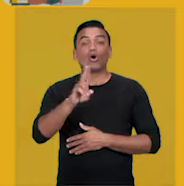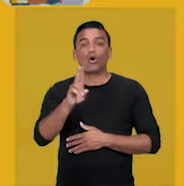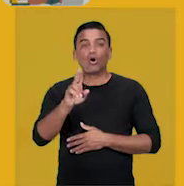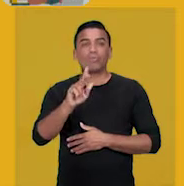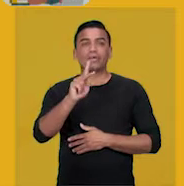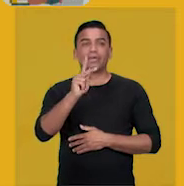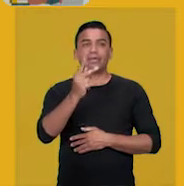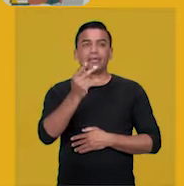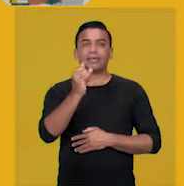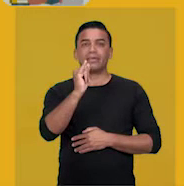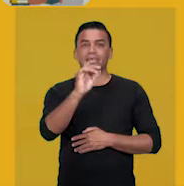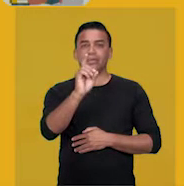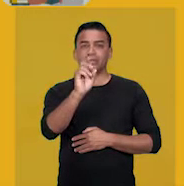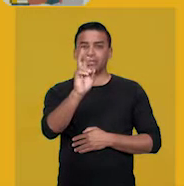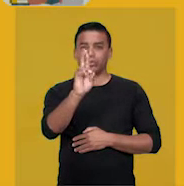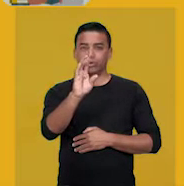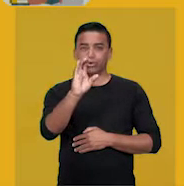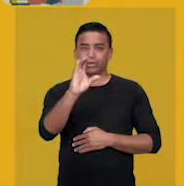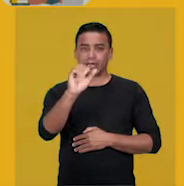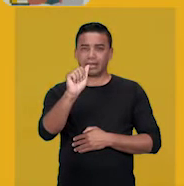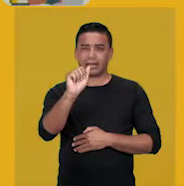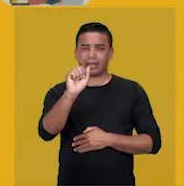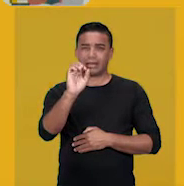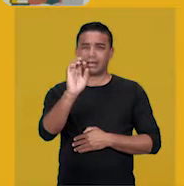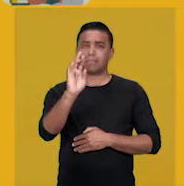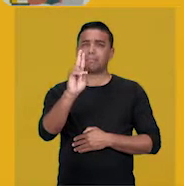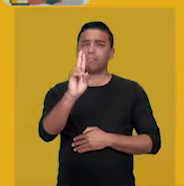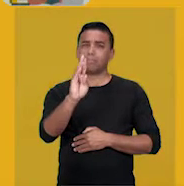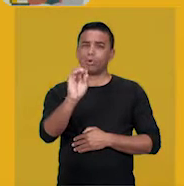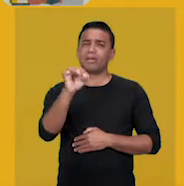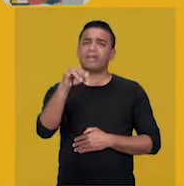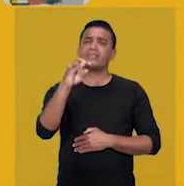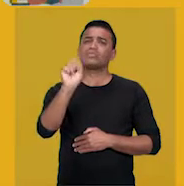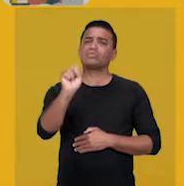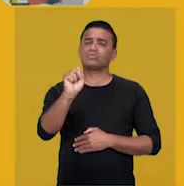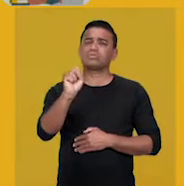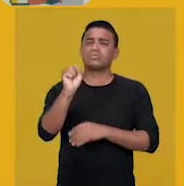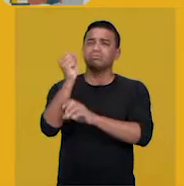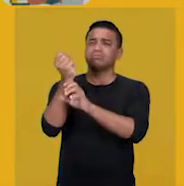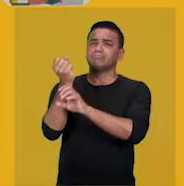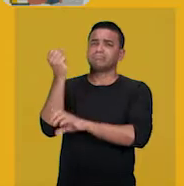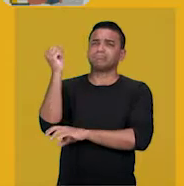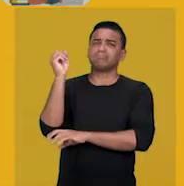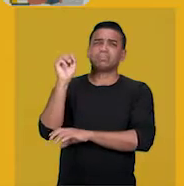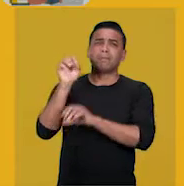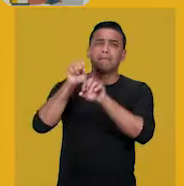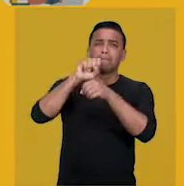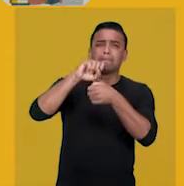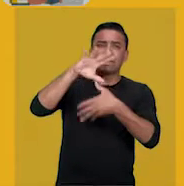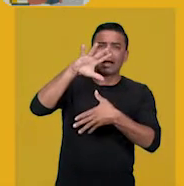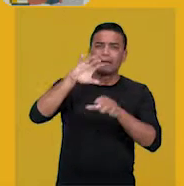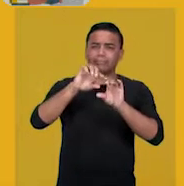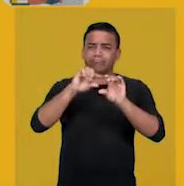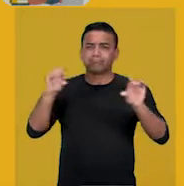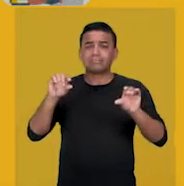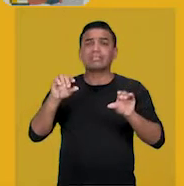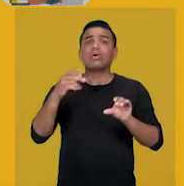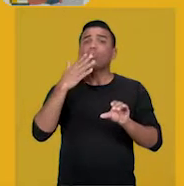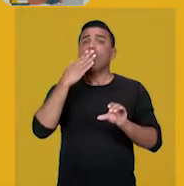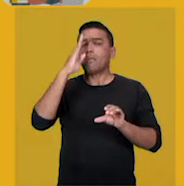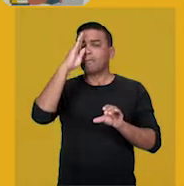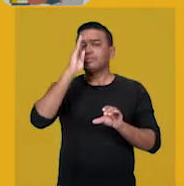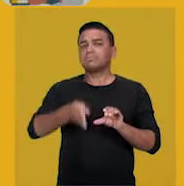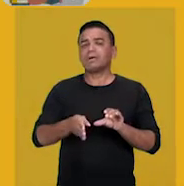então, para nomear os hidrocarbonetos ramificados, primeiro é preciso localizar o que seria a cadeia principal. Então, nós temos